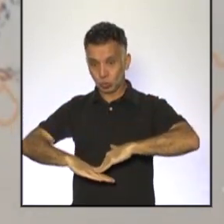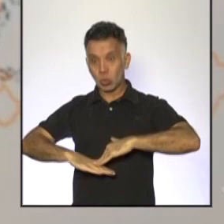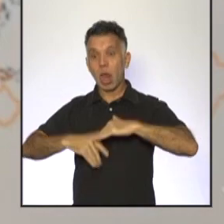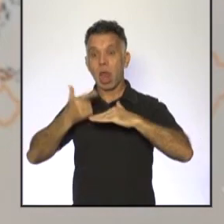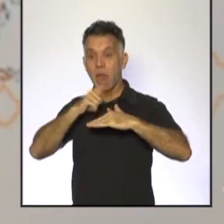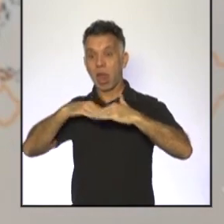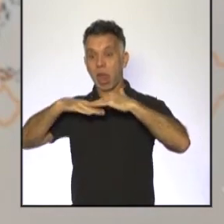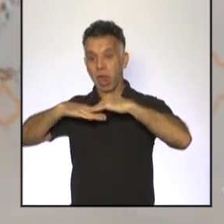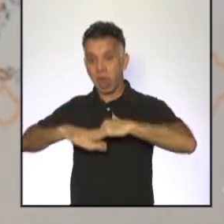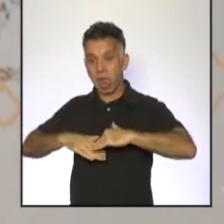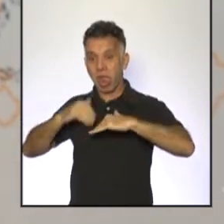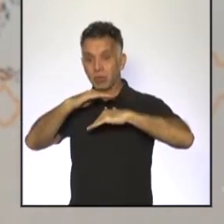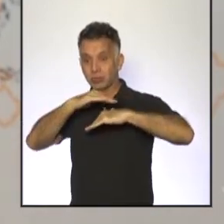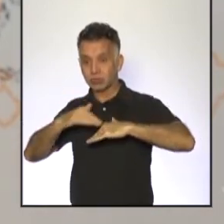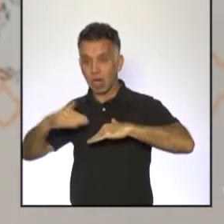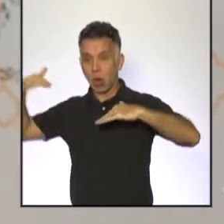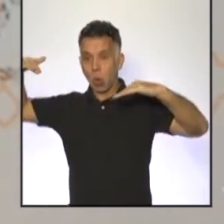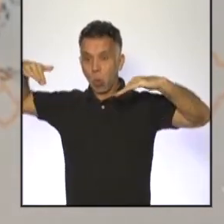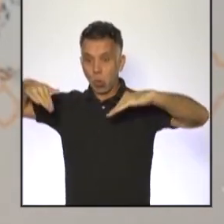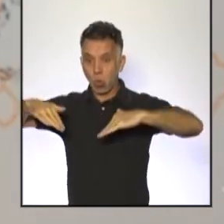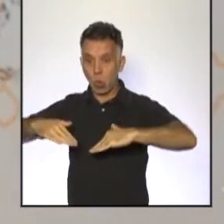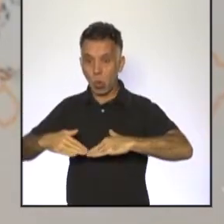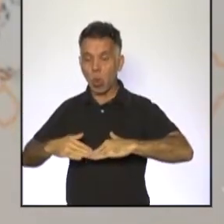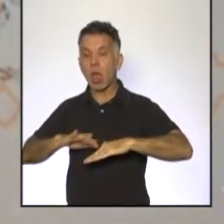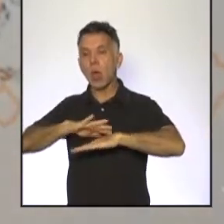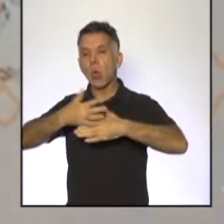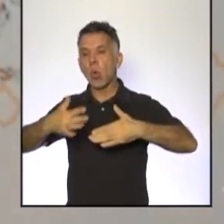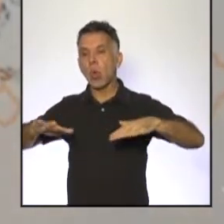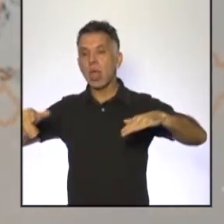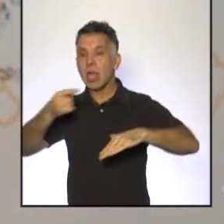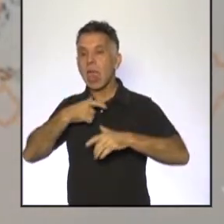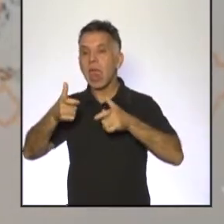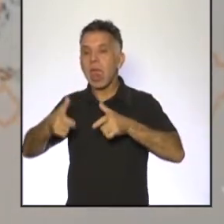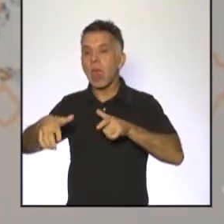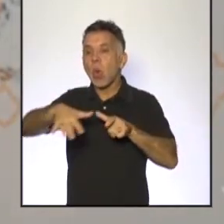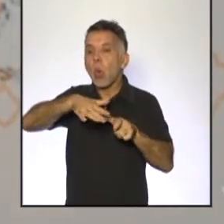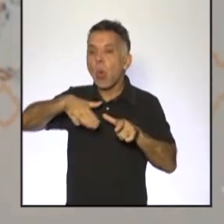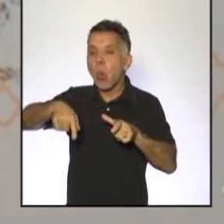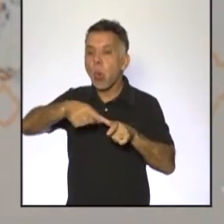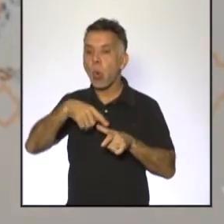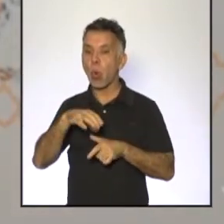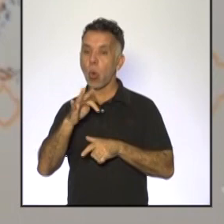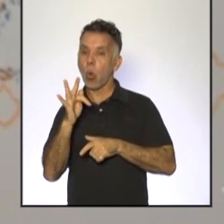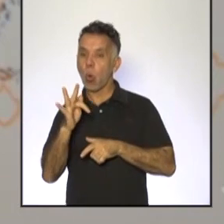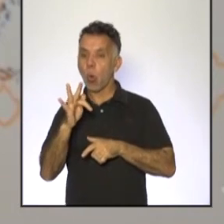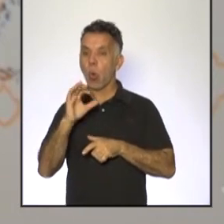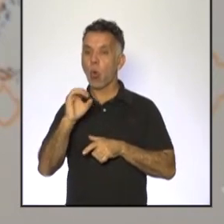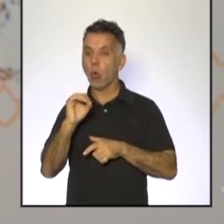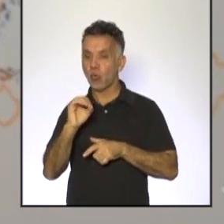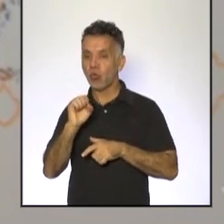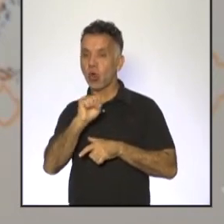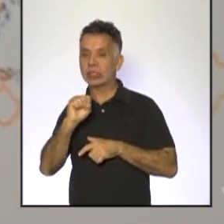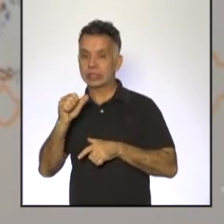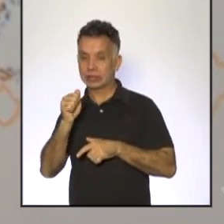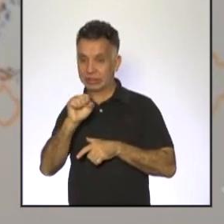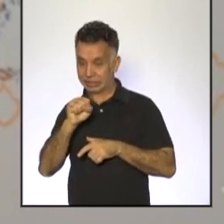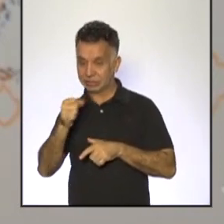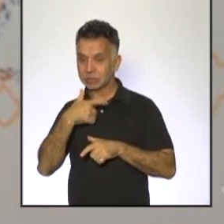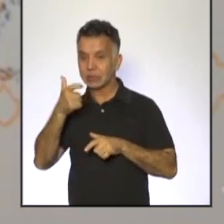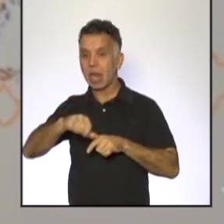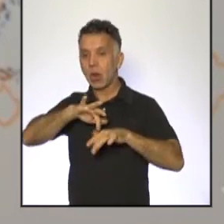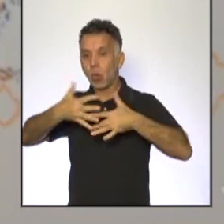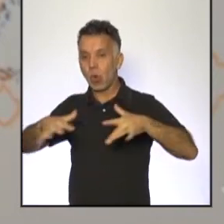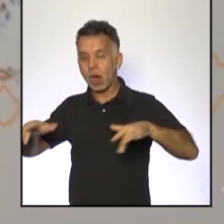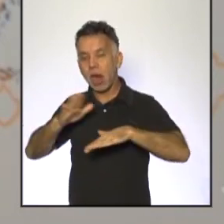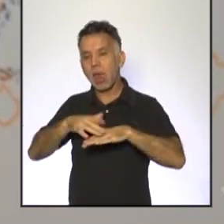para baixo cria zonas muito profundas no oceano, que eu chamo de fossas oceânicas. As fossas